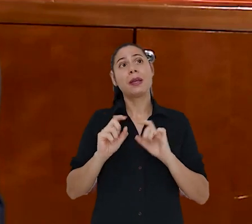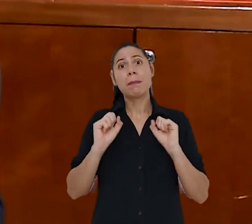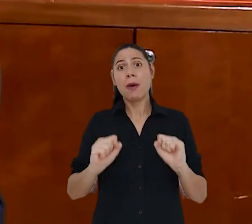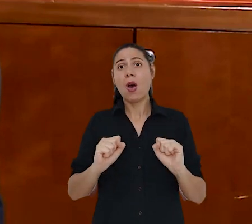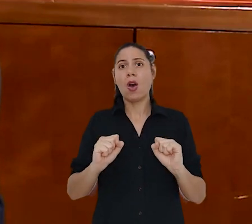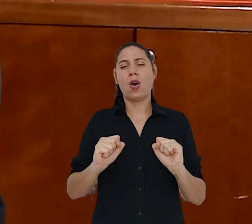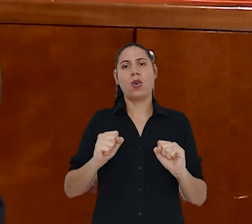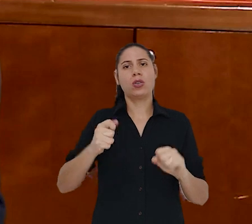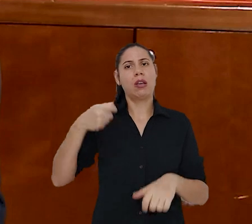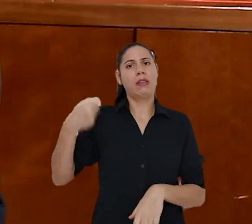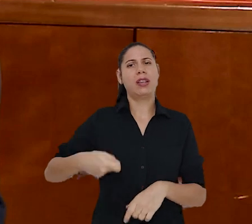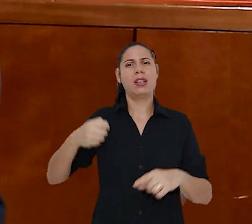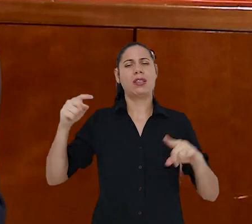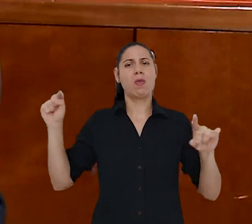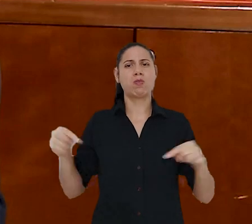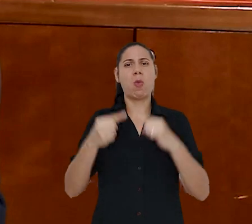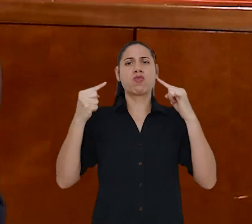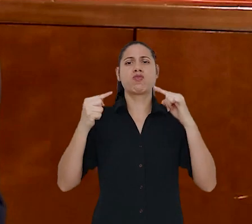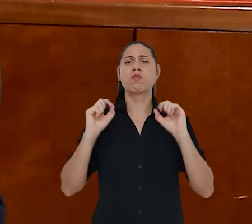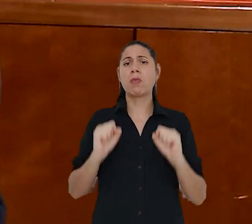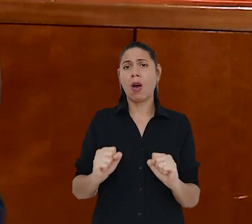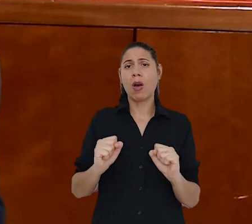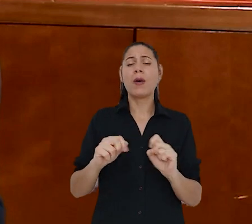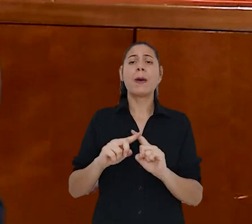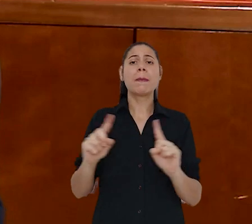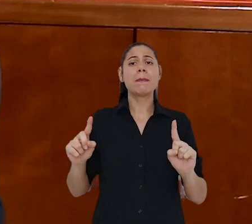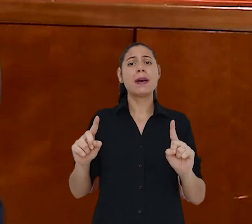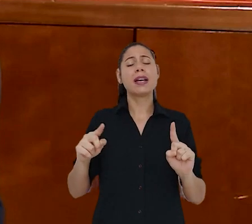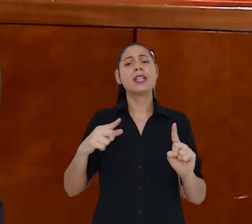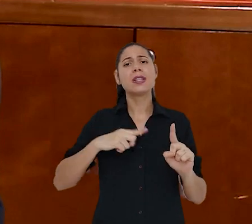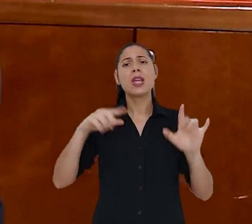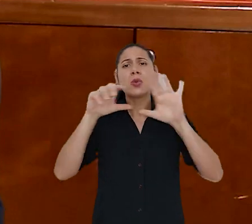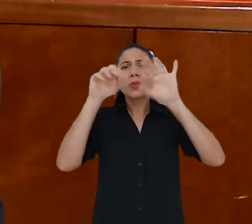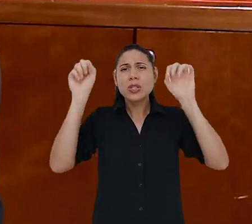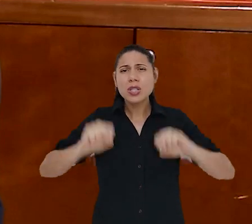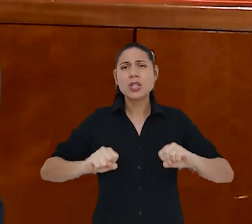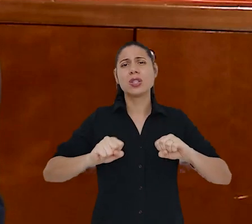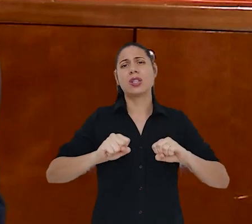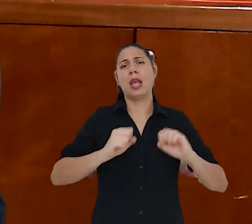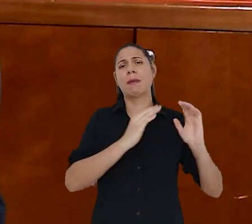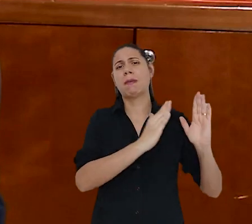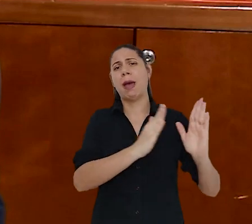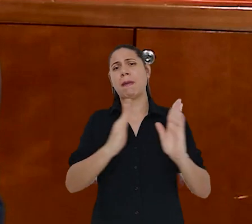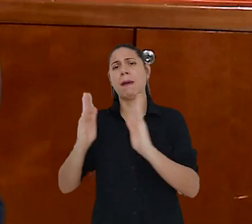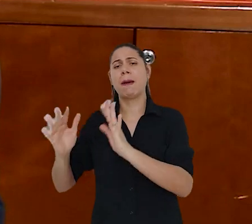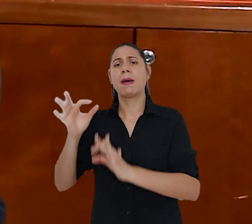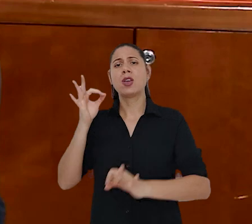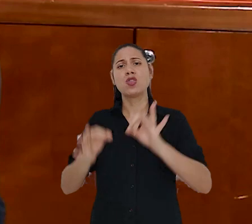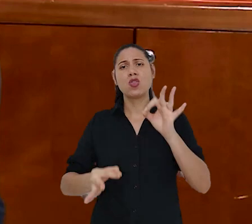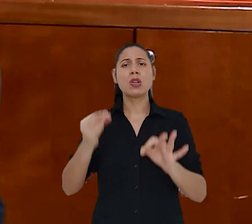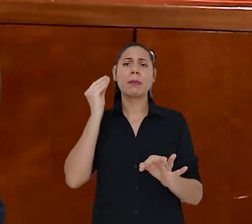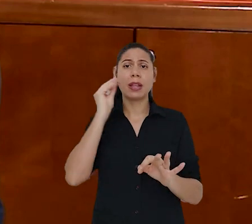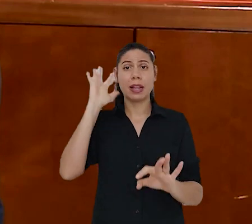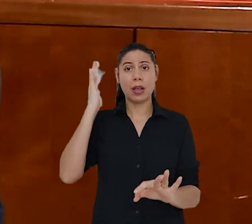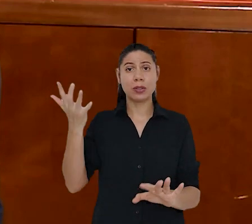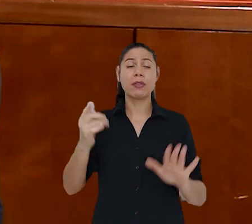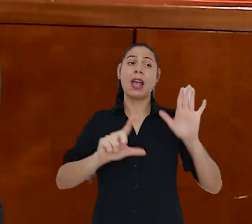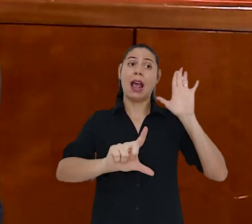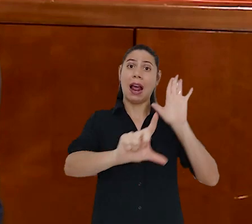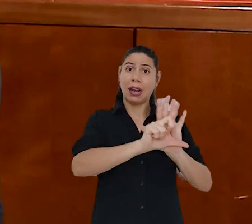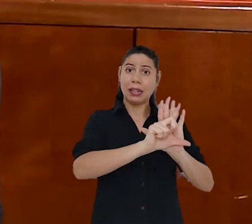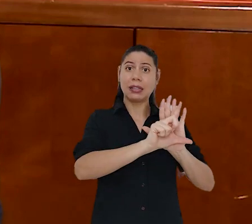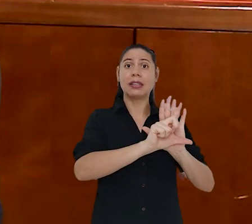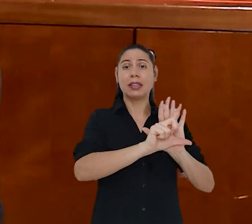decisões conflitantes, mas aí existe todo o sistema jurídico para pacificar as divergências. Então, a legislação diminui o grau